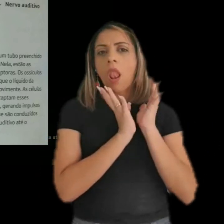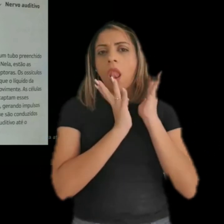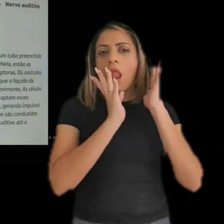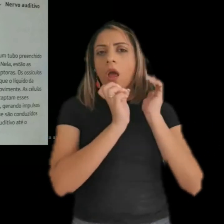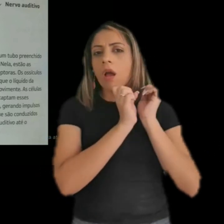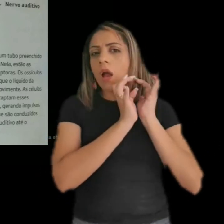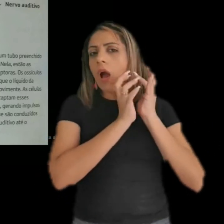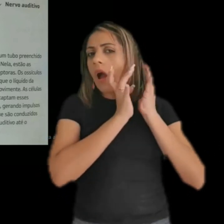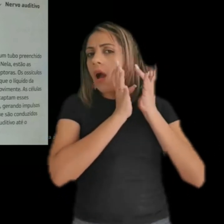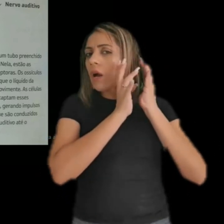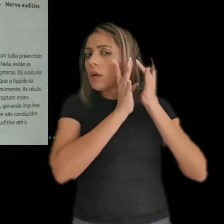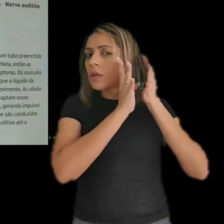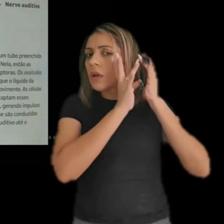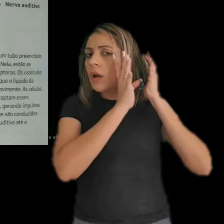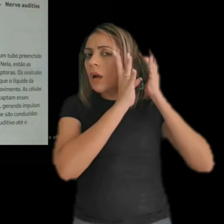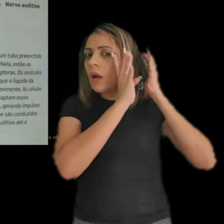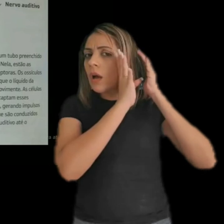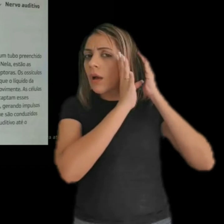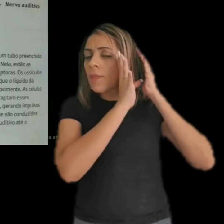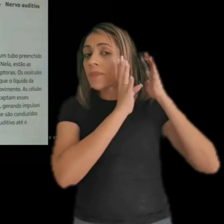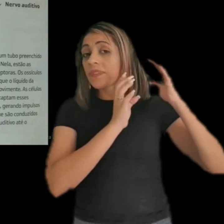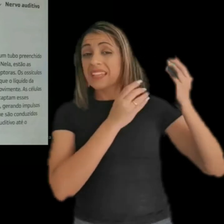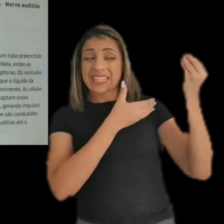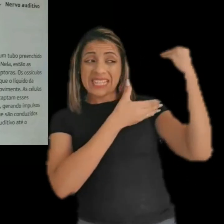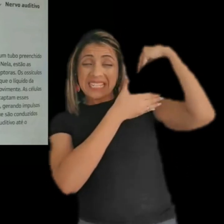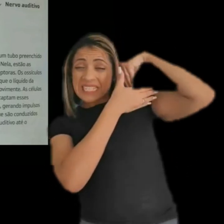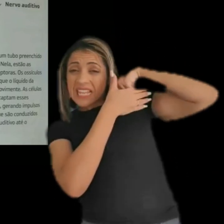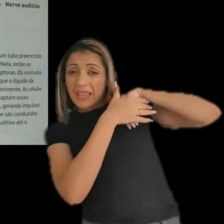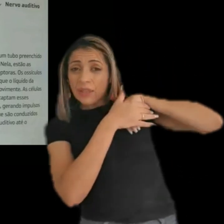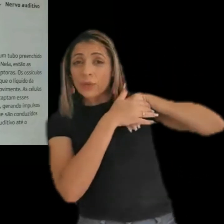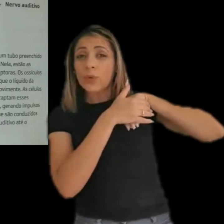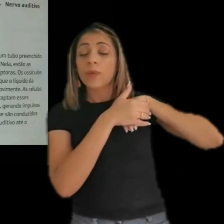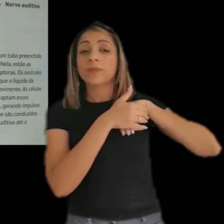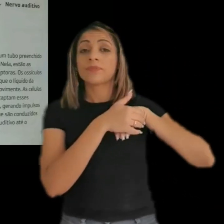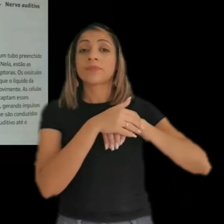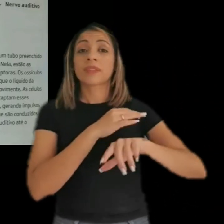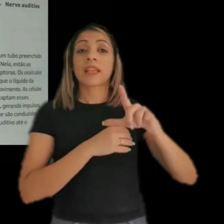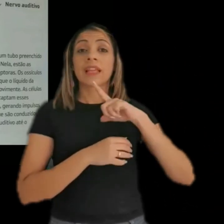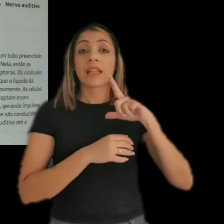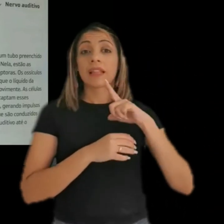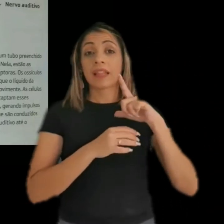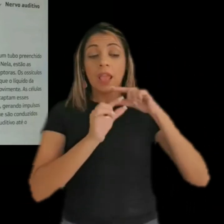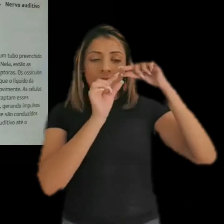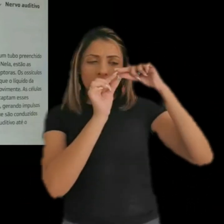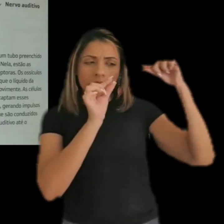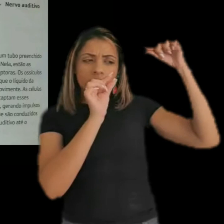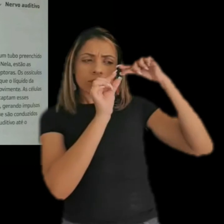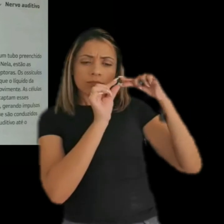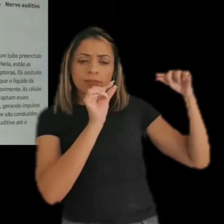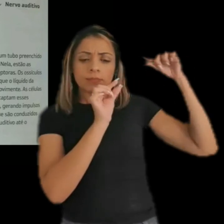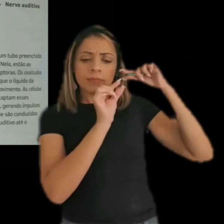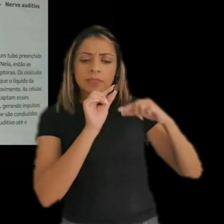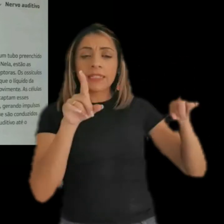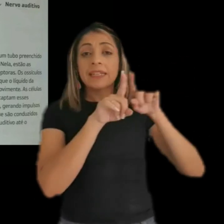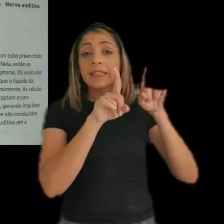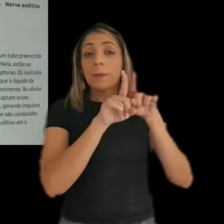para a orelha interna. A orelha interna é formada por esses canais semicirculares aqui e pela cóclea. A